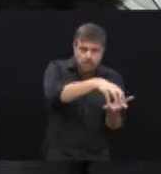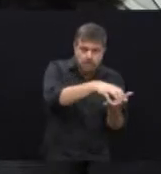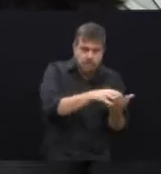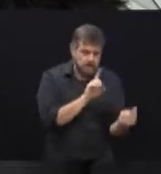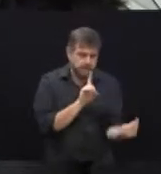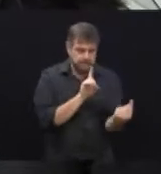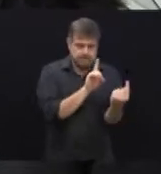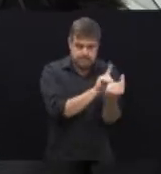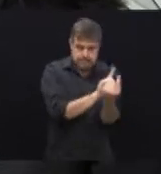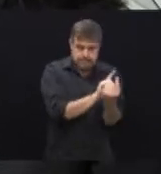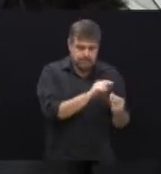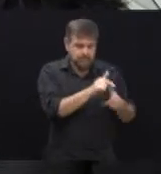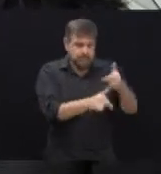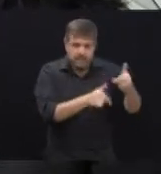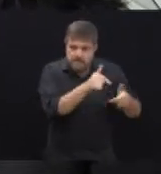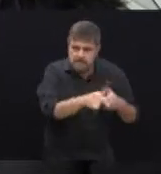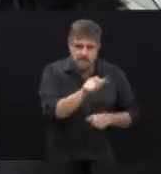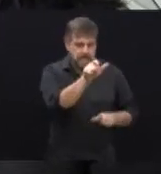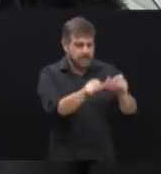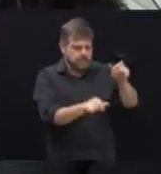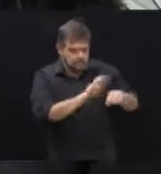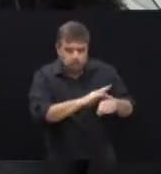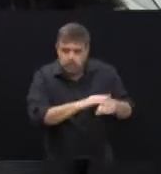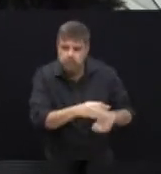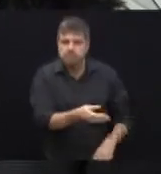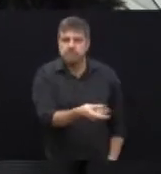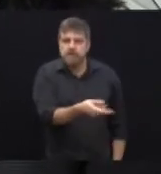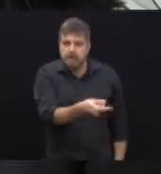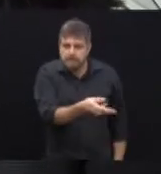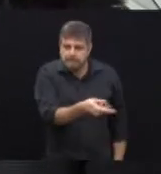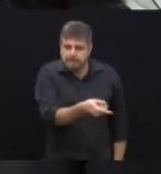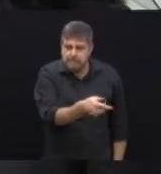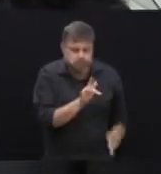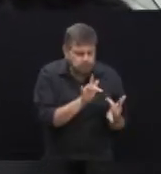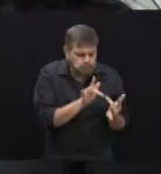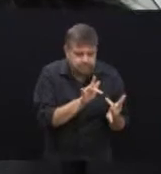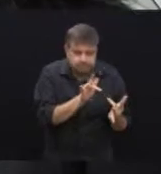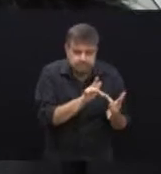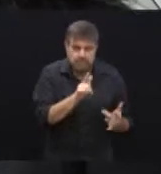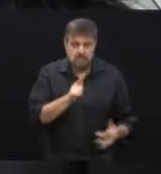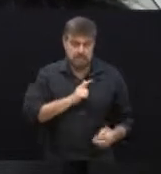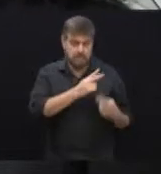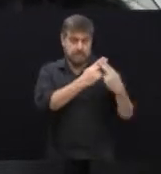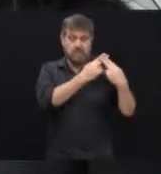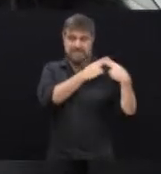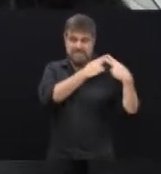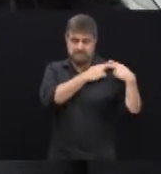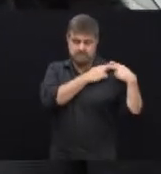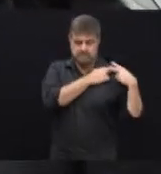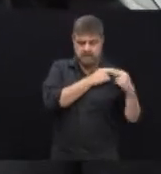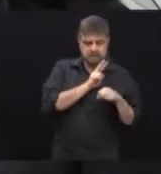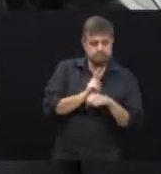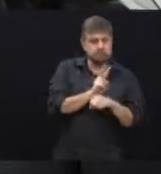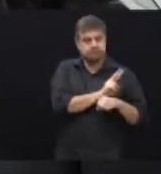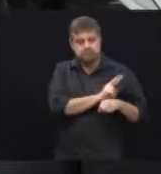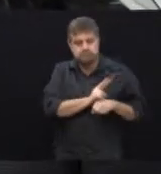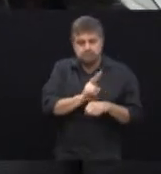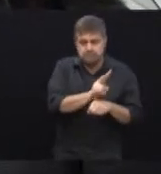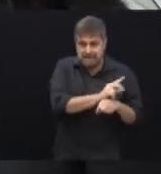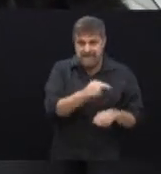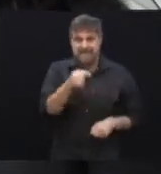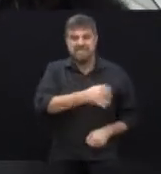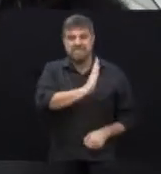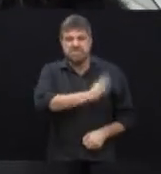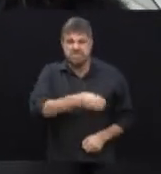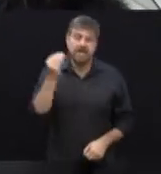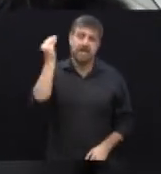serviço de subespecialidade que tem muitos pacientes com Parkinson e é supervisionado por um subespecialista que